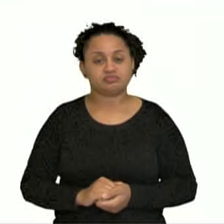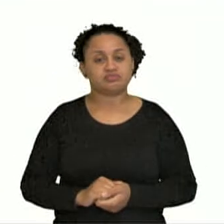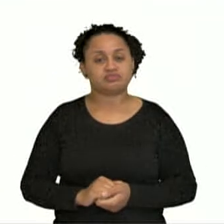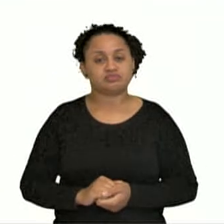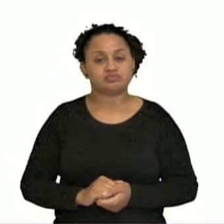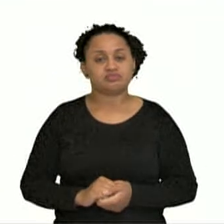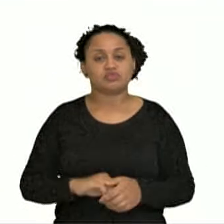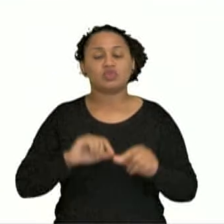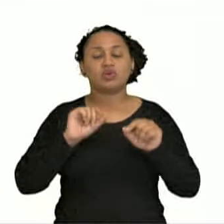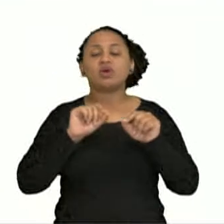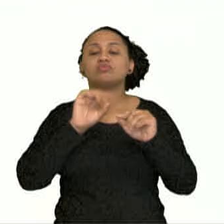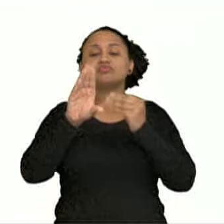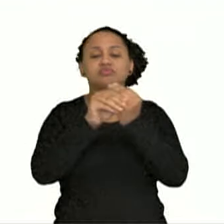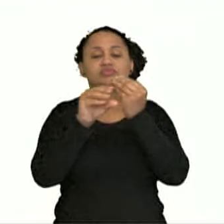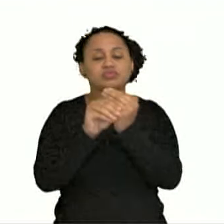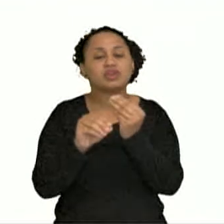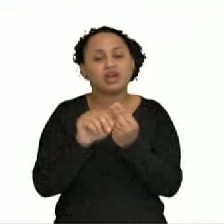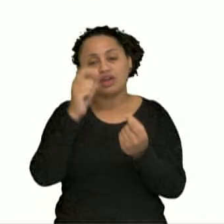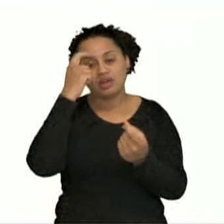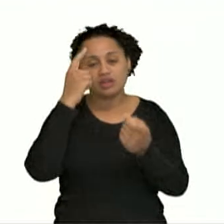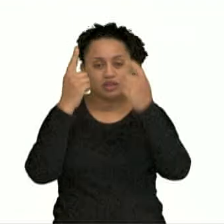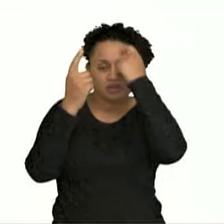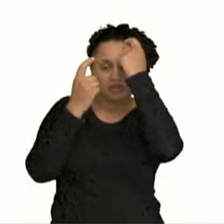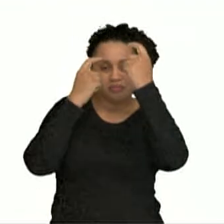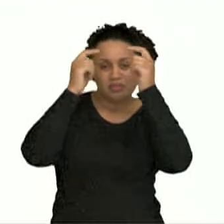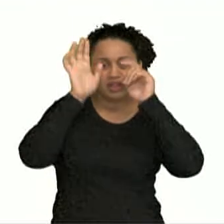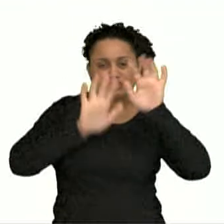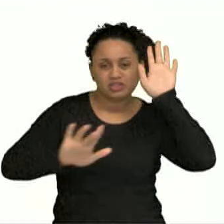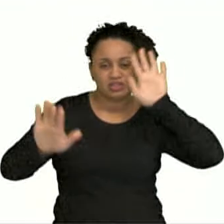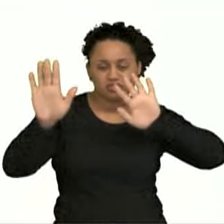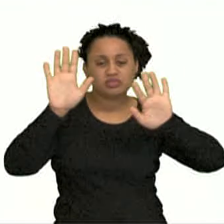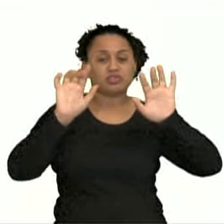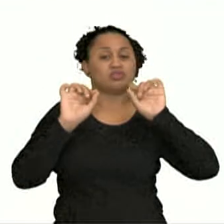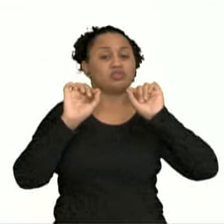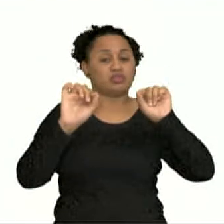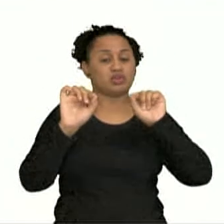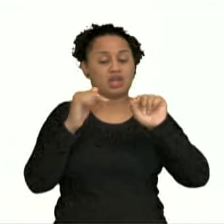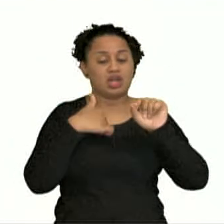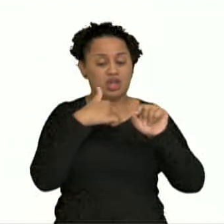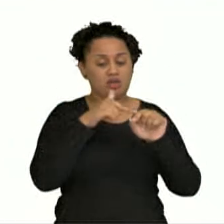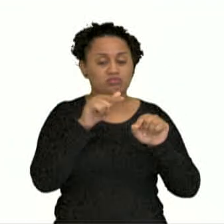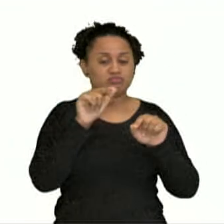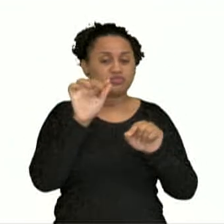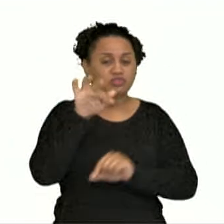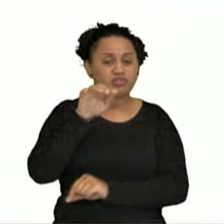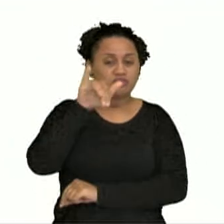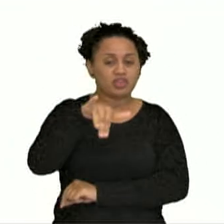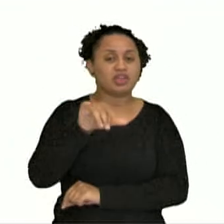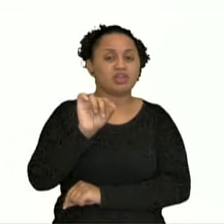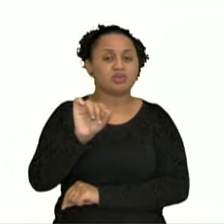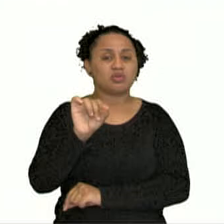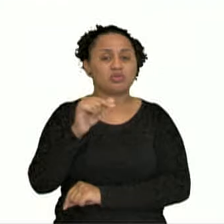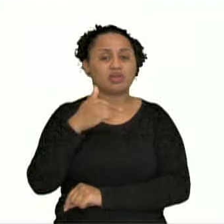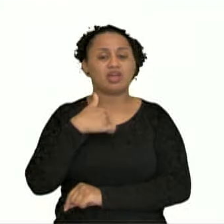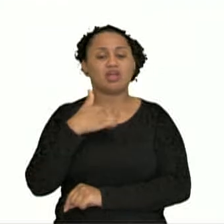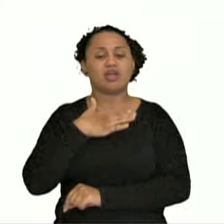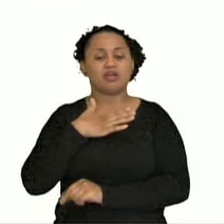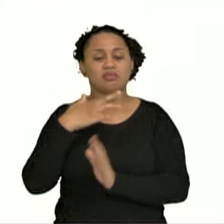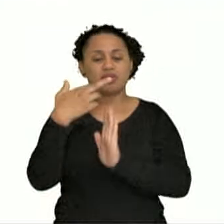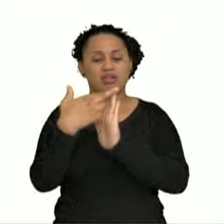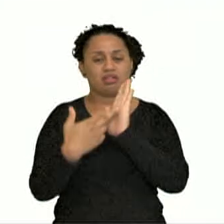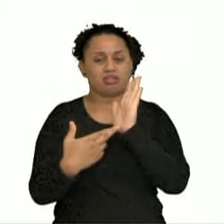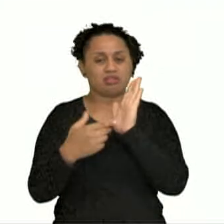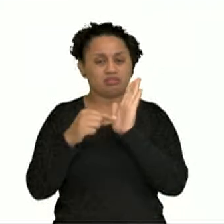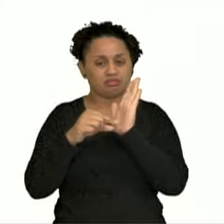composição imaginativa, embaixo do fim, que eu botava sempre no fim da minha